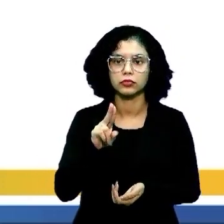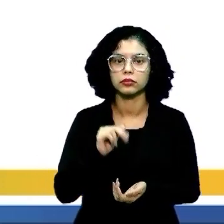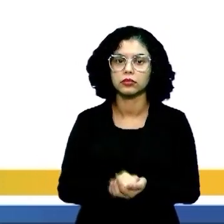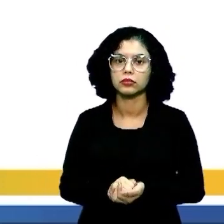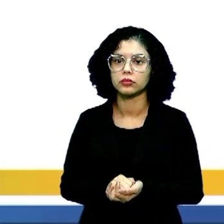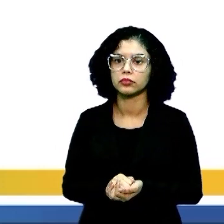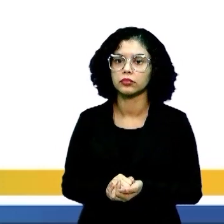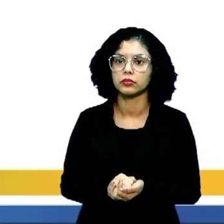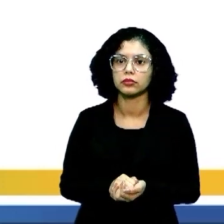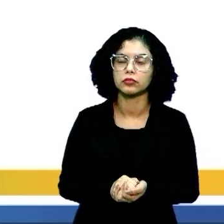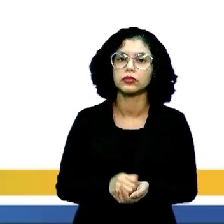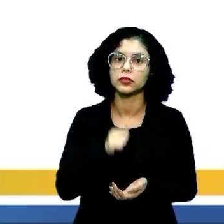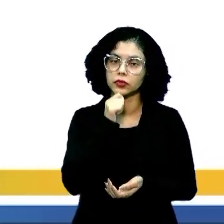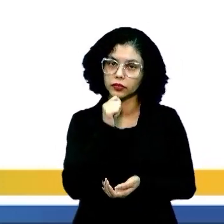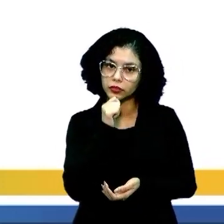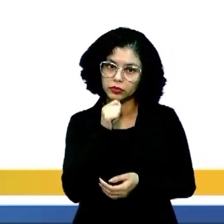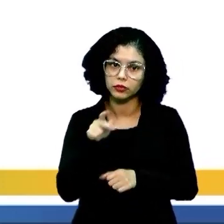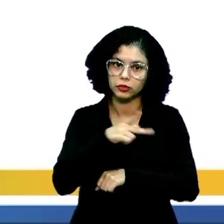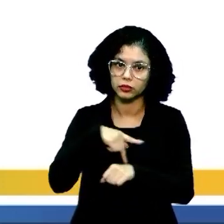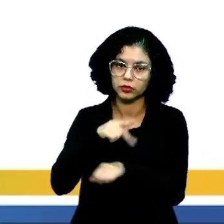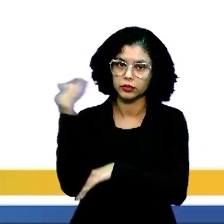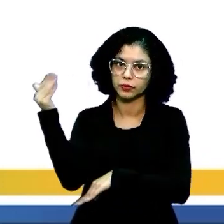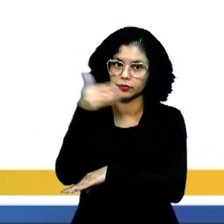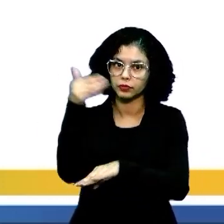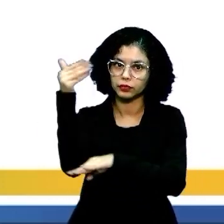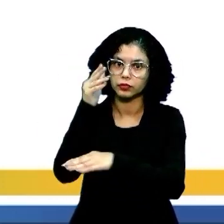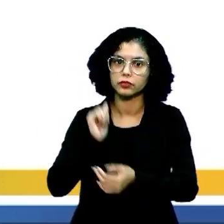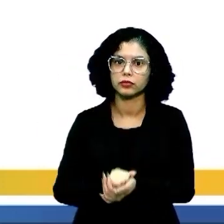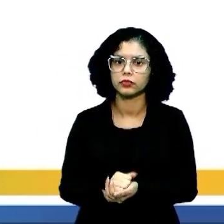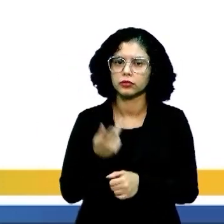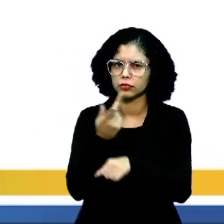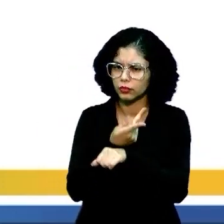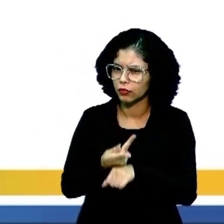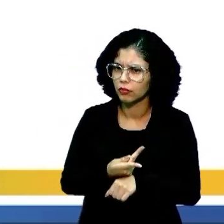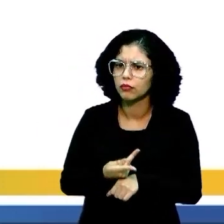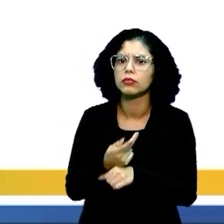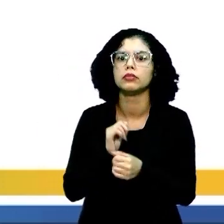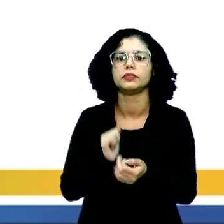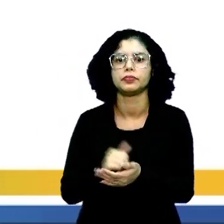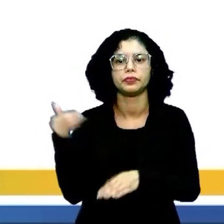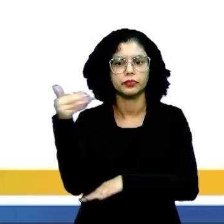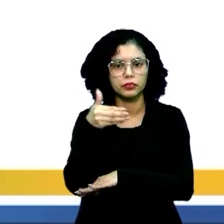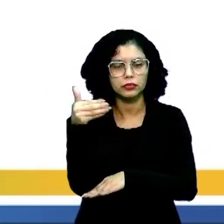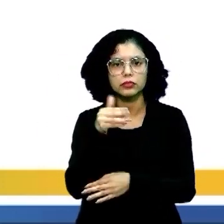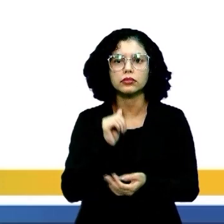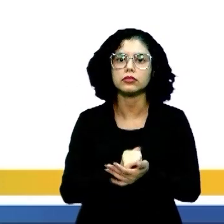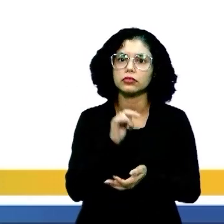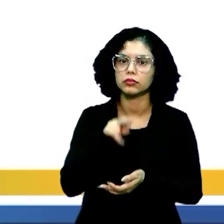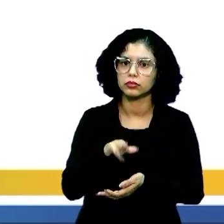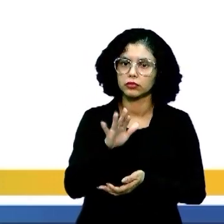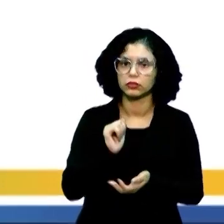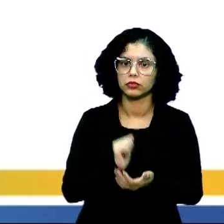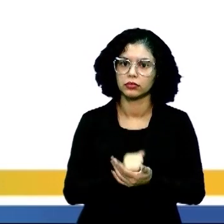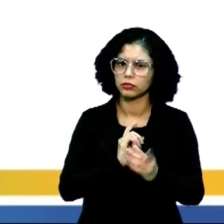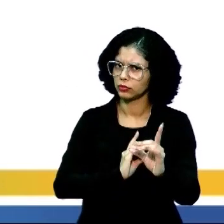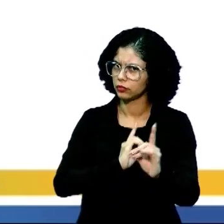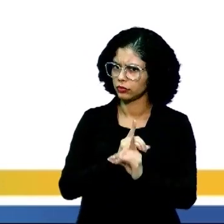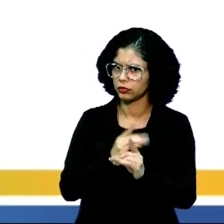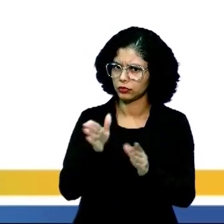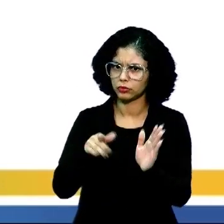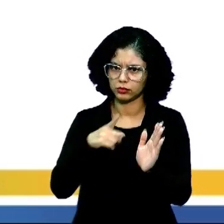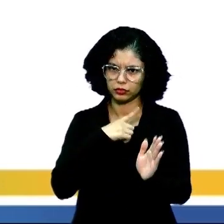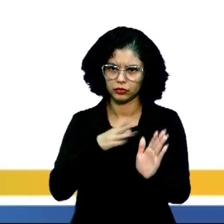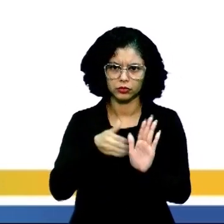ela enviou no país vários inspetores que fizeram uma inspeção, fizeram visitas ao Iraque e não conseguiram